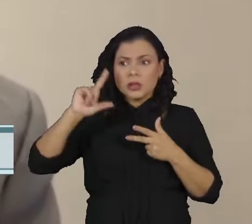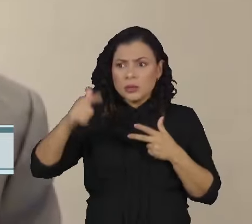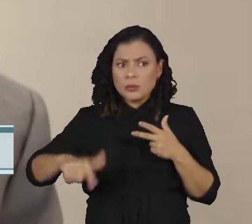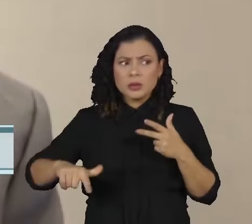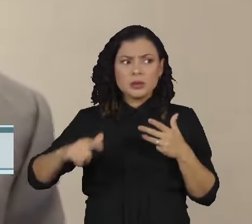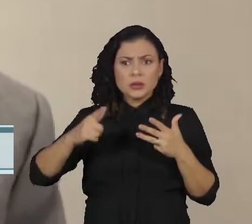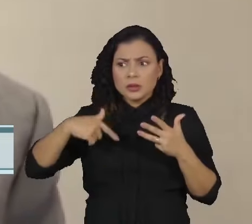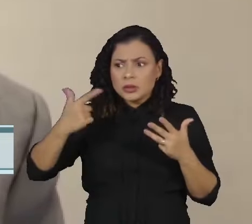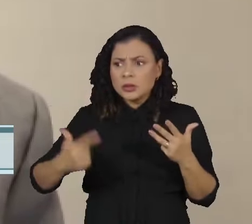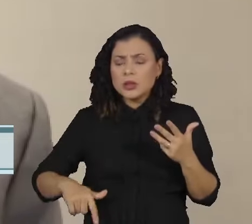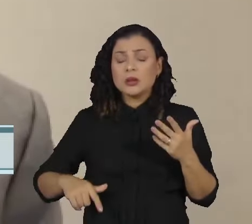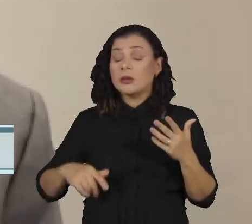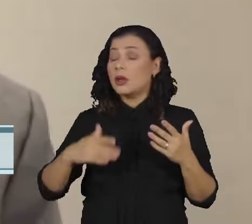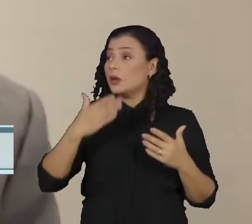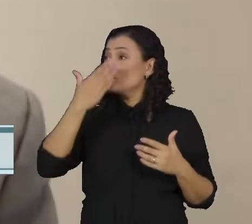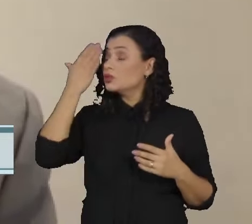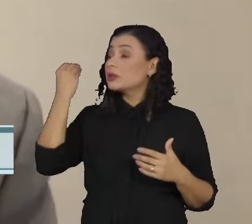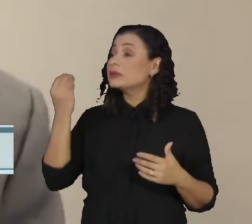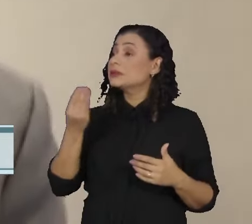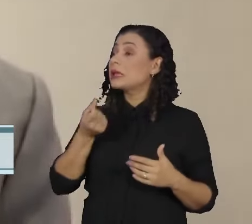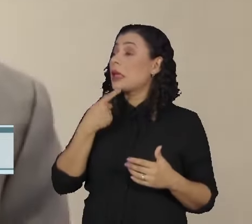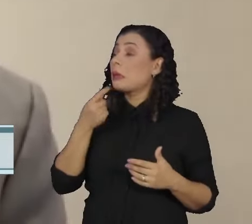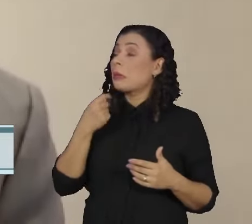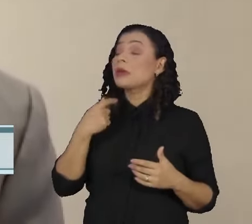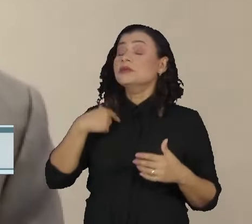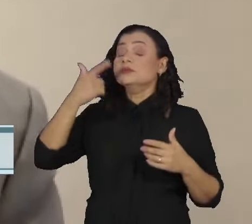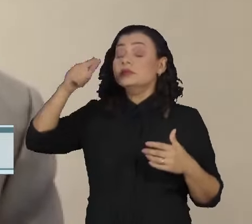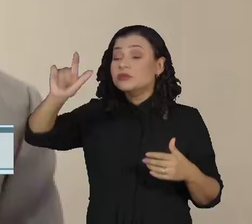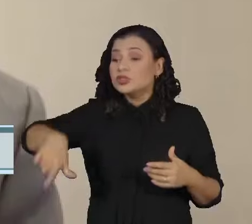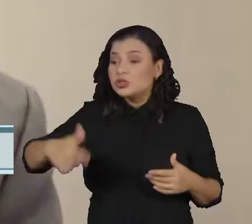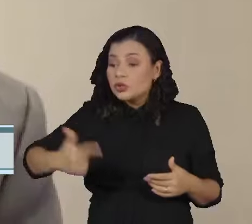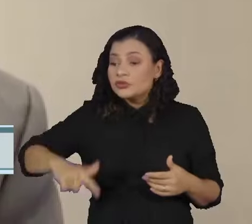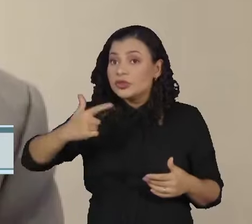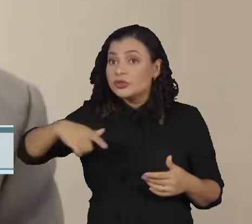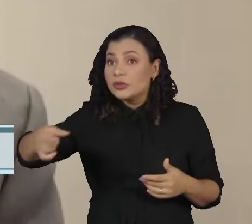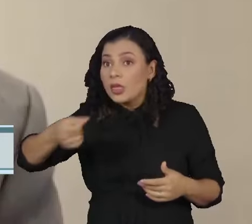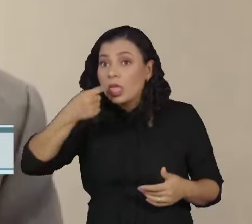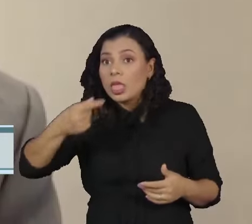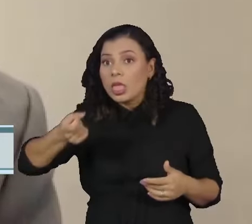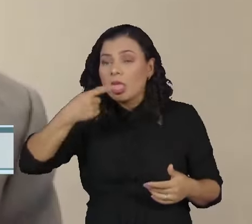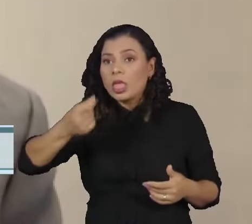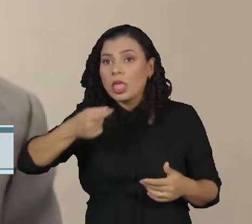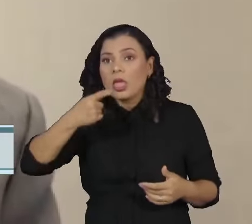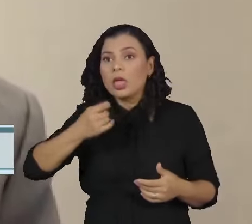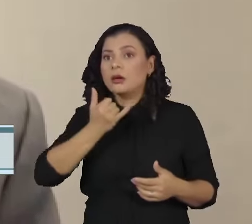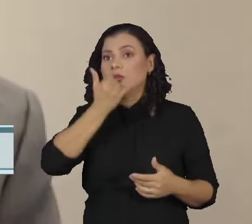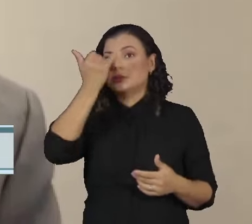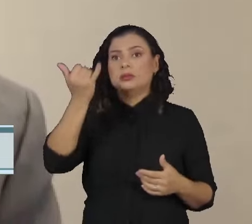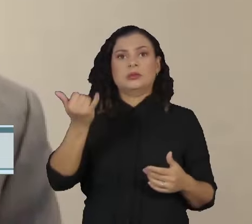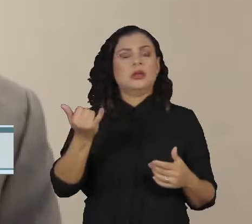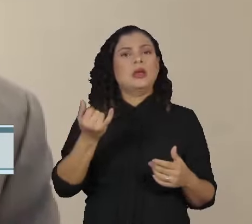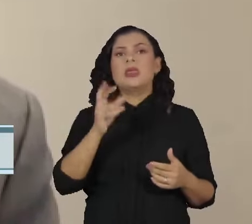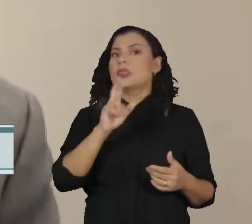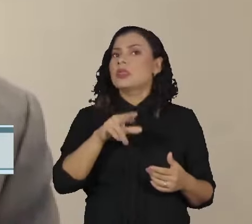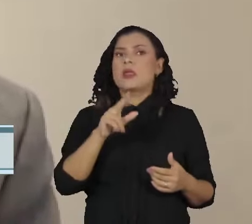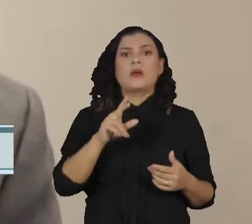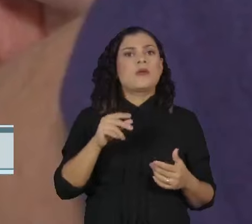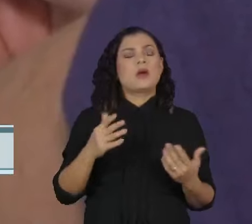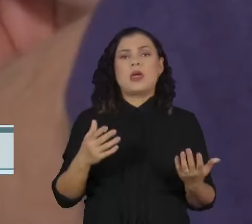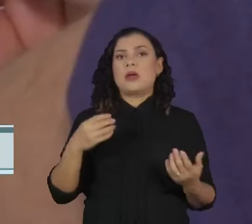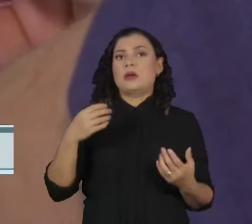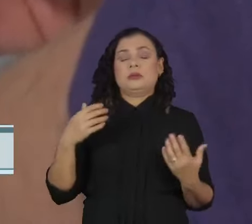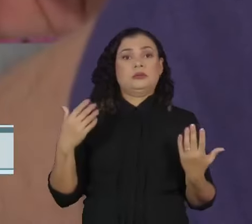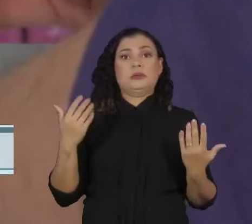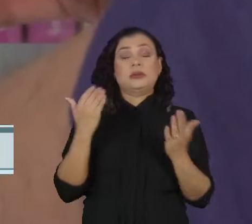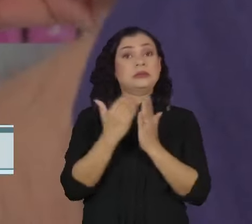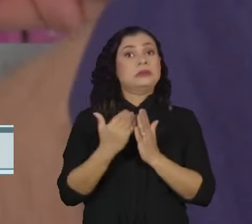novo, esquece que tomou e toma de novo. Então, claramente não é uma droga sem potencial de abuso.